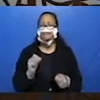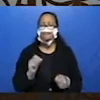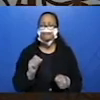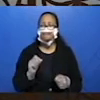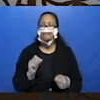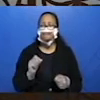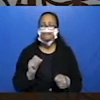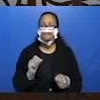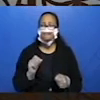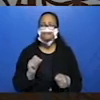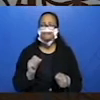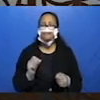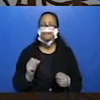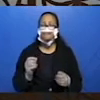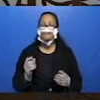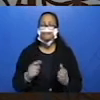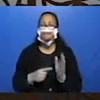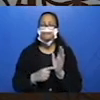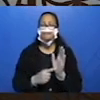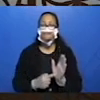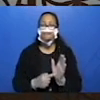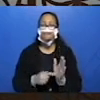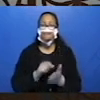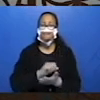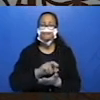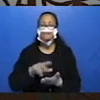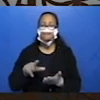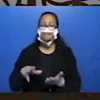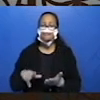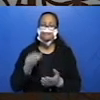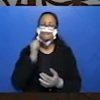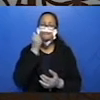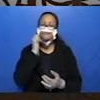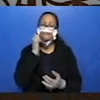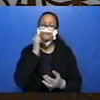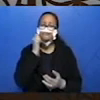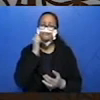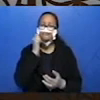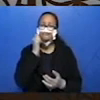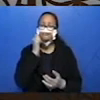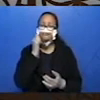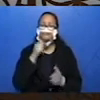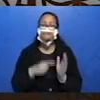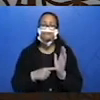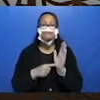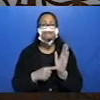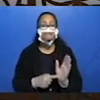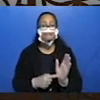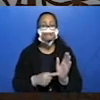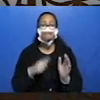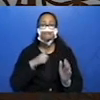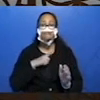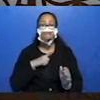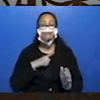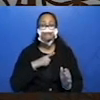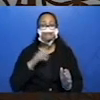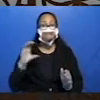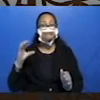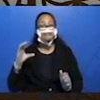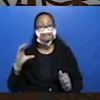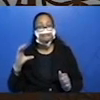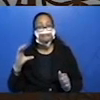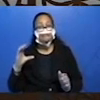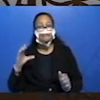Nós trouxemos para vocês vários cientistas para mostrar o quê? Que existe ciências e